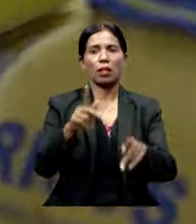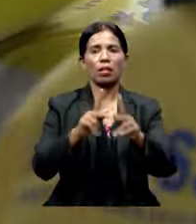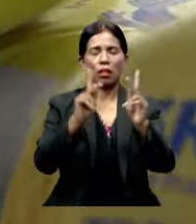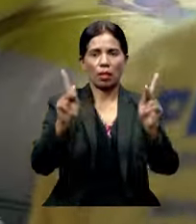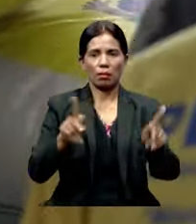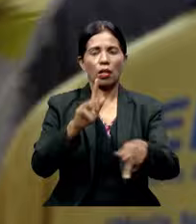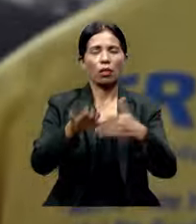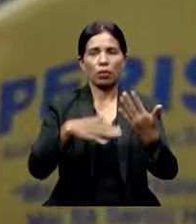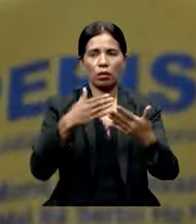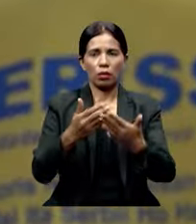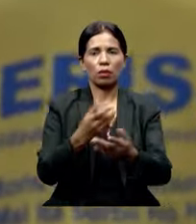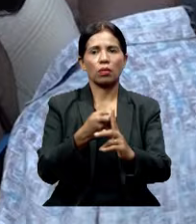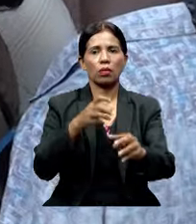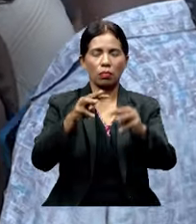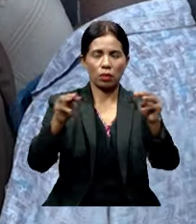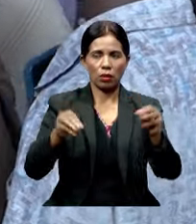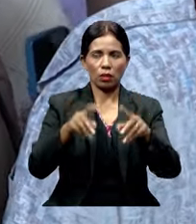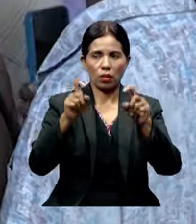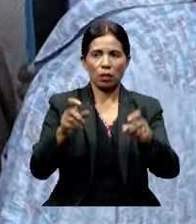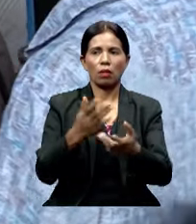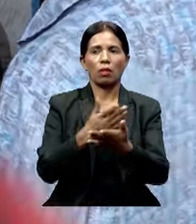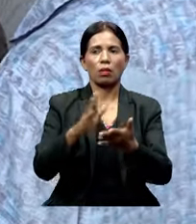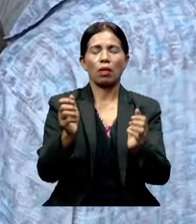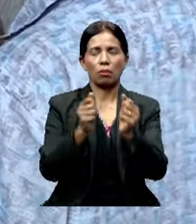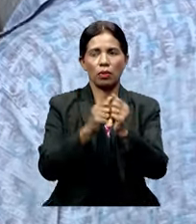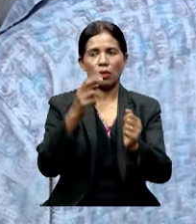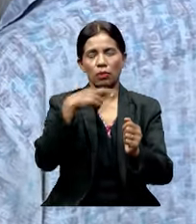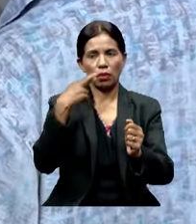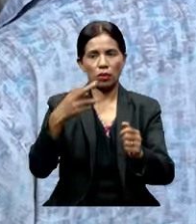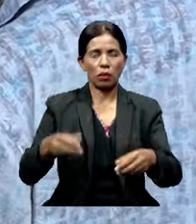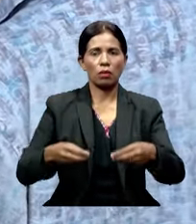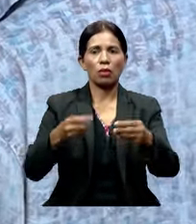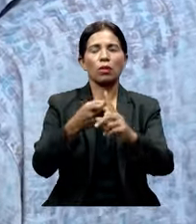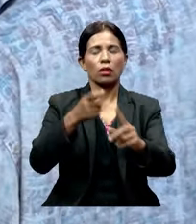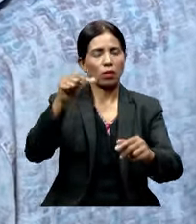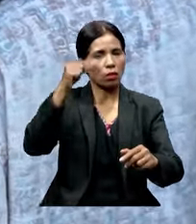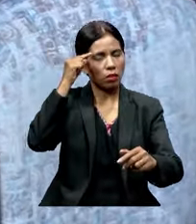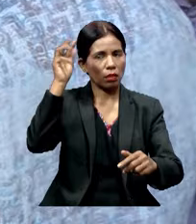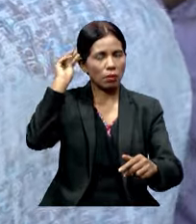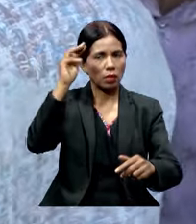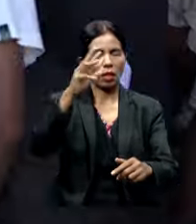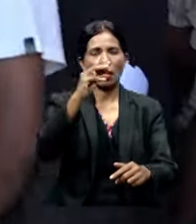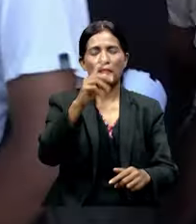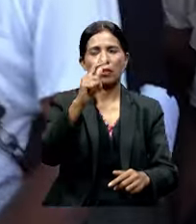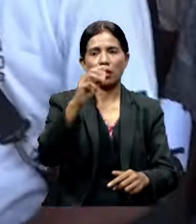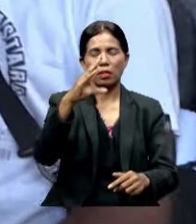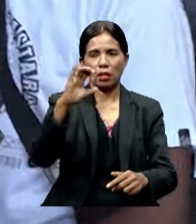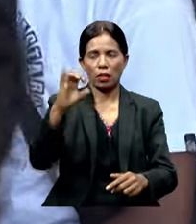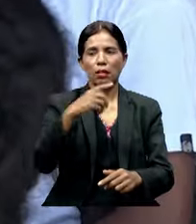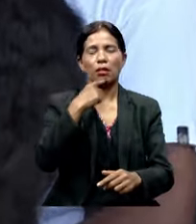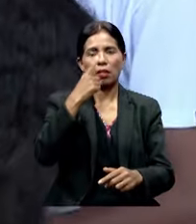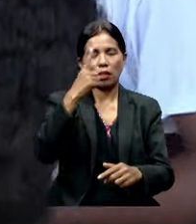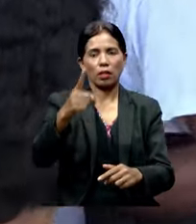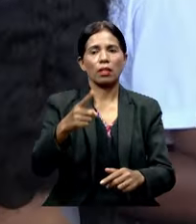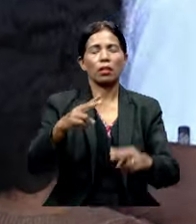retalho sira, husi município tem que rola hamoto cofos neve retan subsídio husi governo. Mas bem, Ministro Comércio e Indústria Nino Pereira ateten,